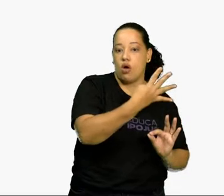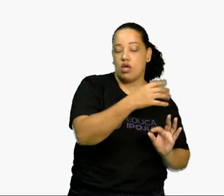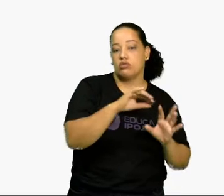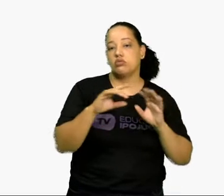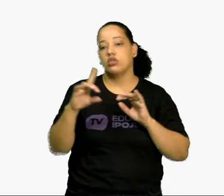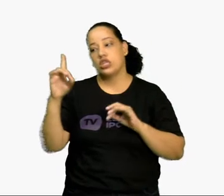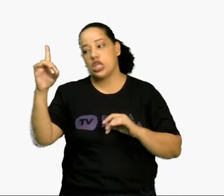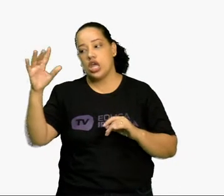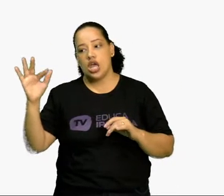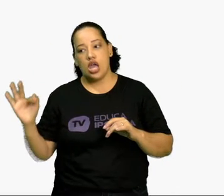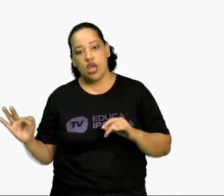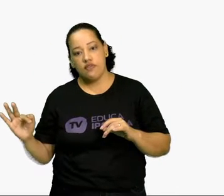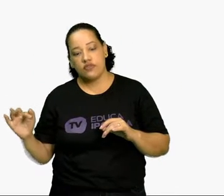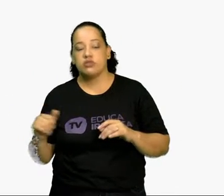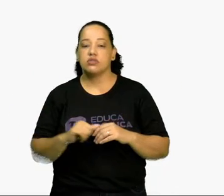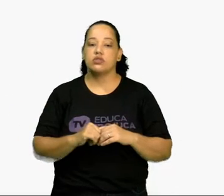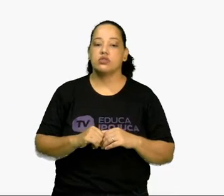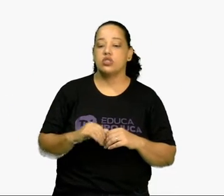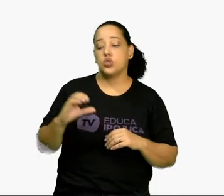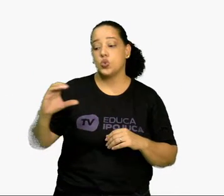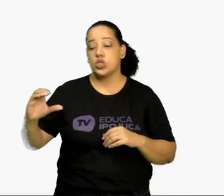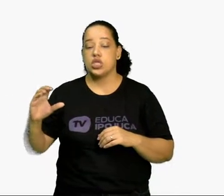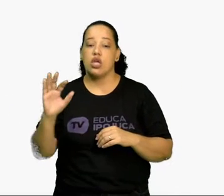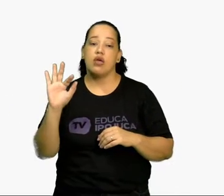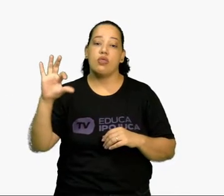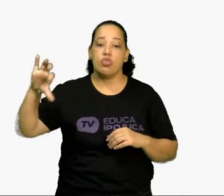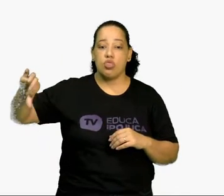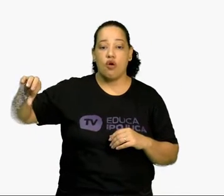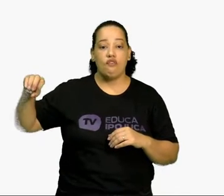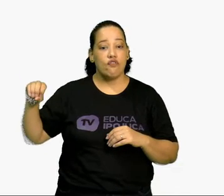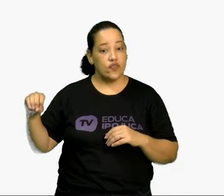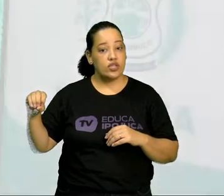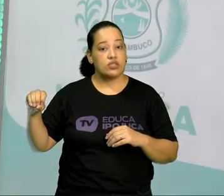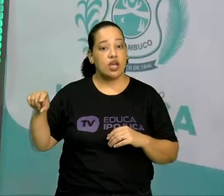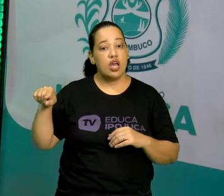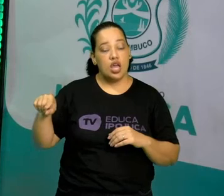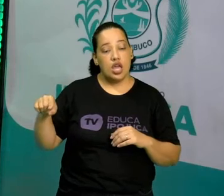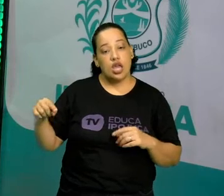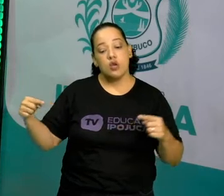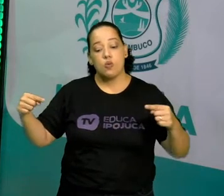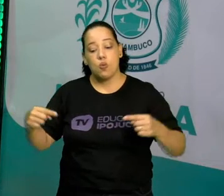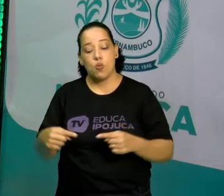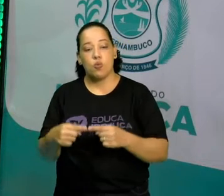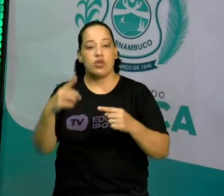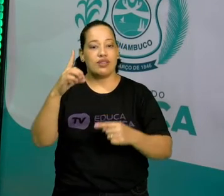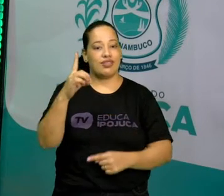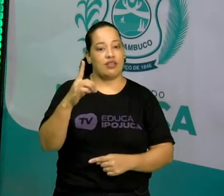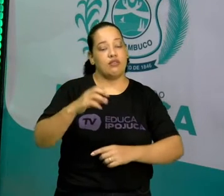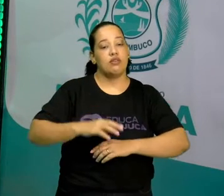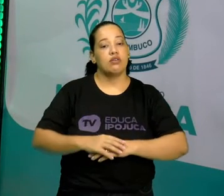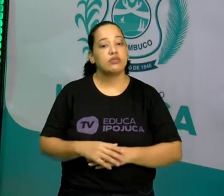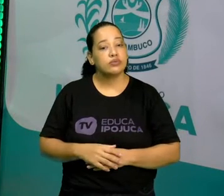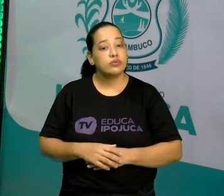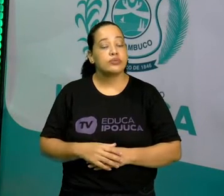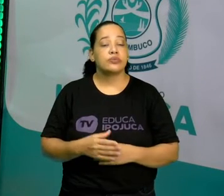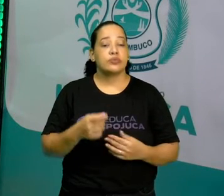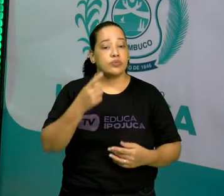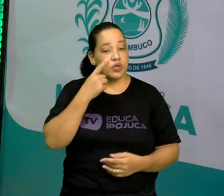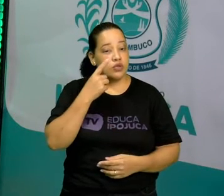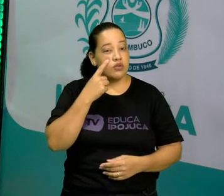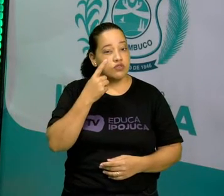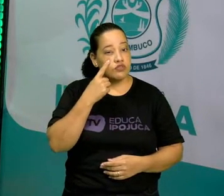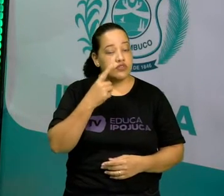C, mede 90, é congruente ao ângulo D. Nos dois triângulos, o